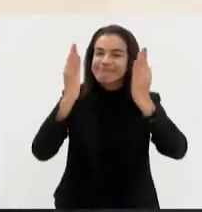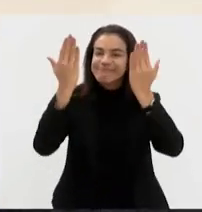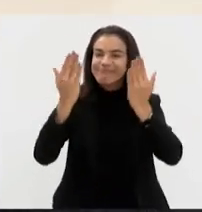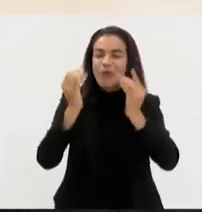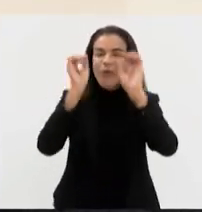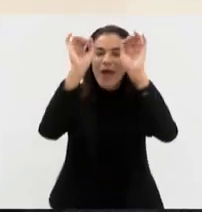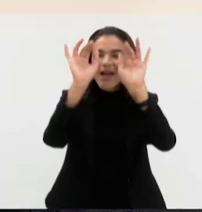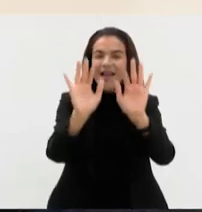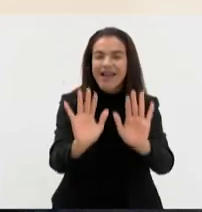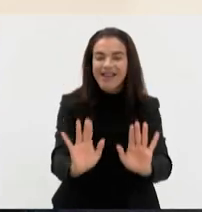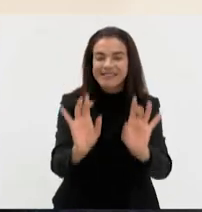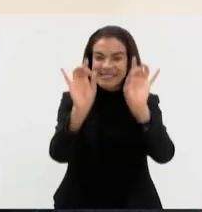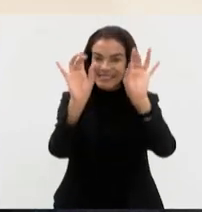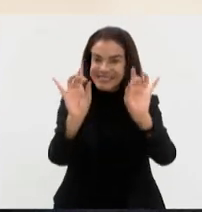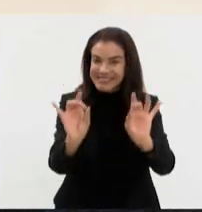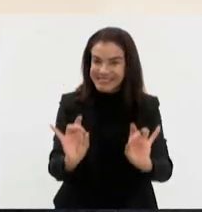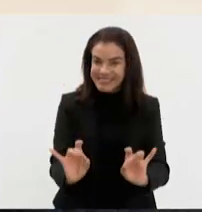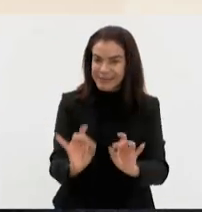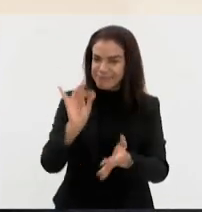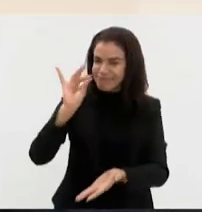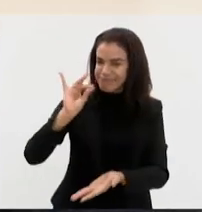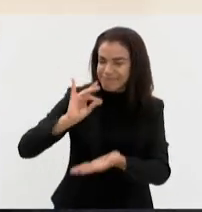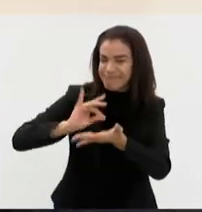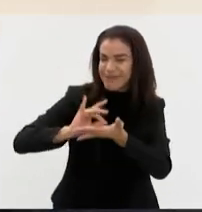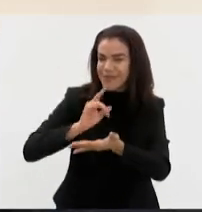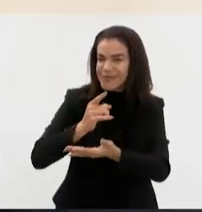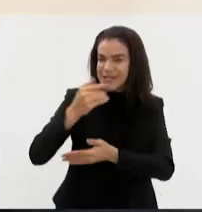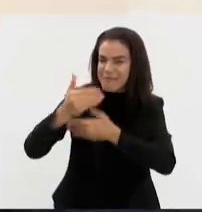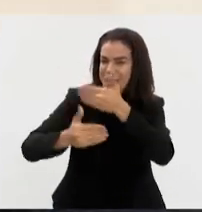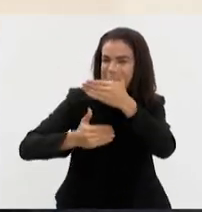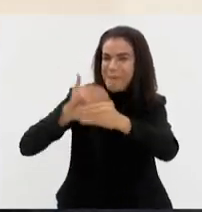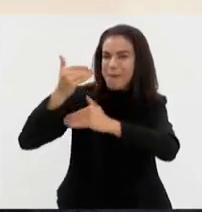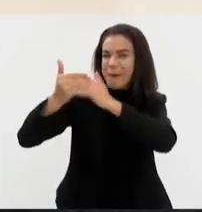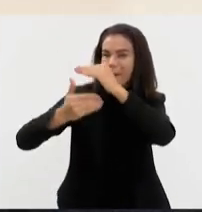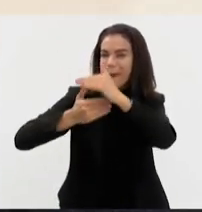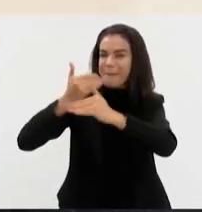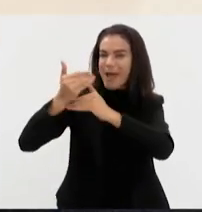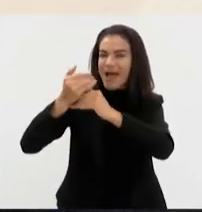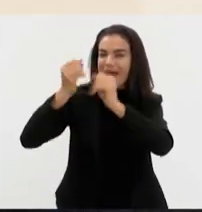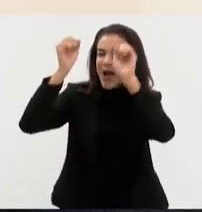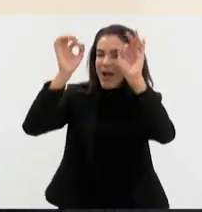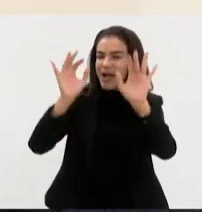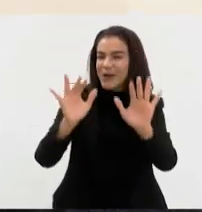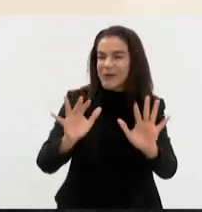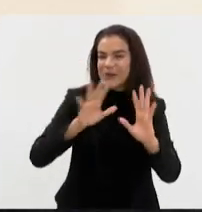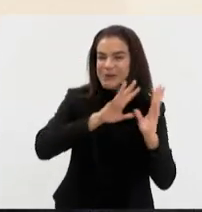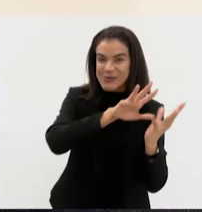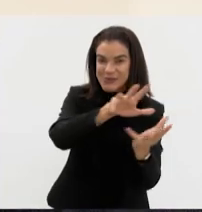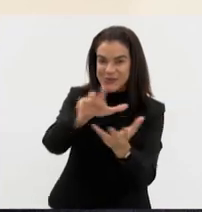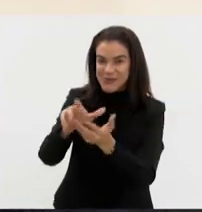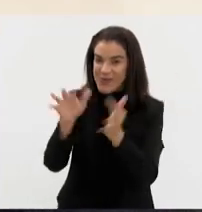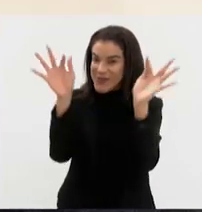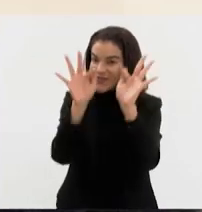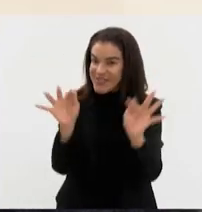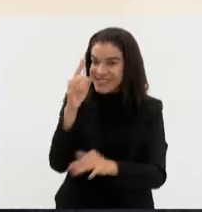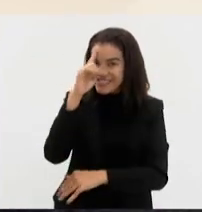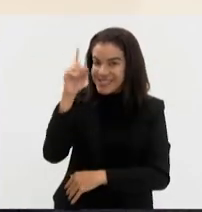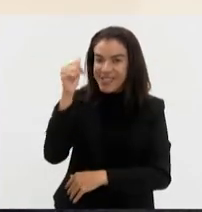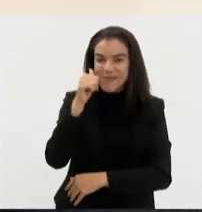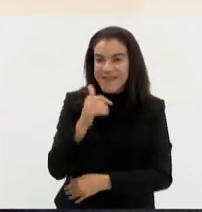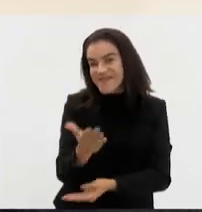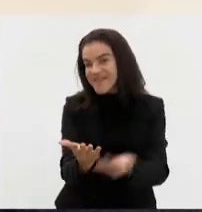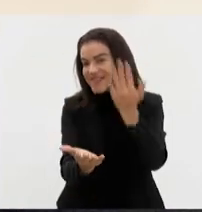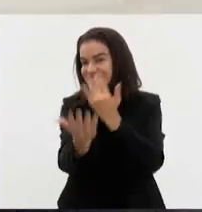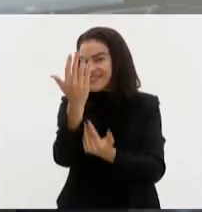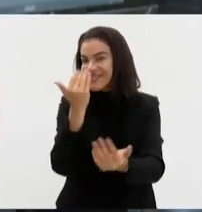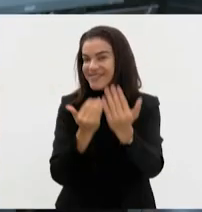bênção especial para que de fato vocês possam cada vez mais ser esta luz no mundo. Feliz Dia da Mulher. Venha celebrar